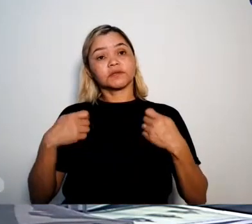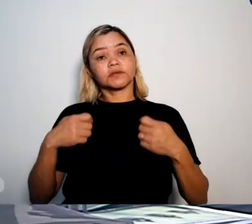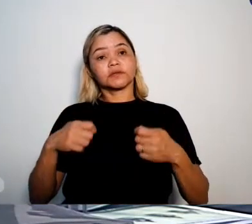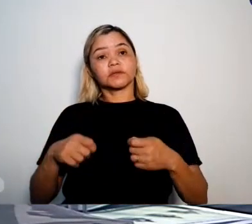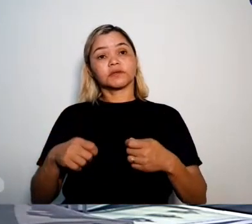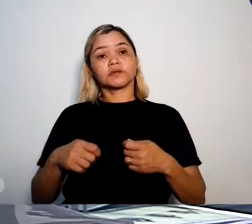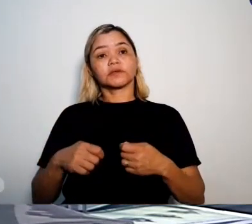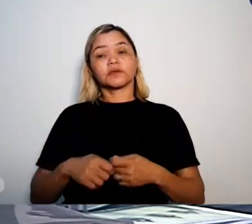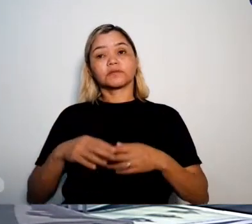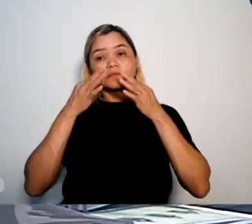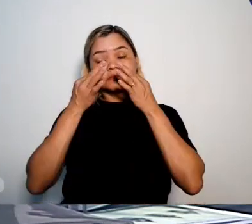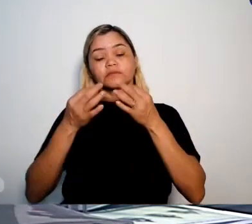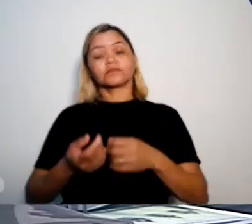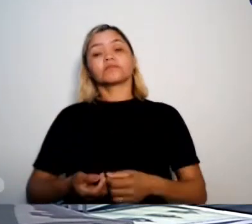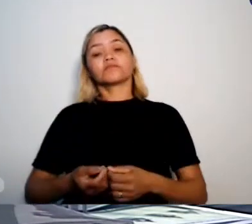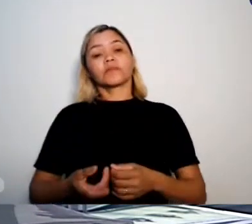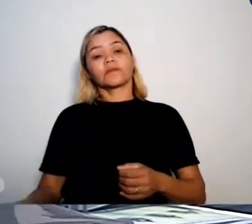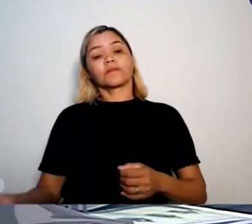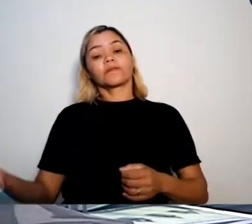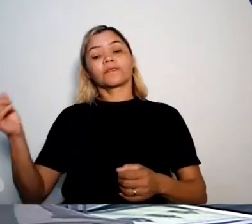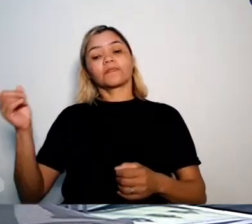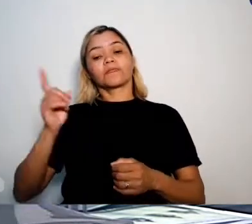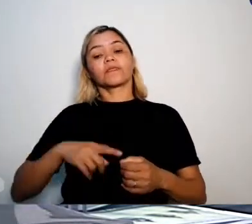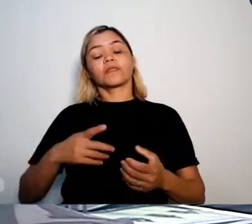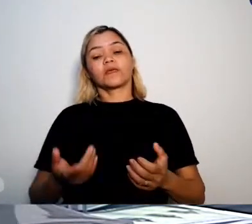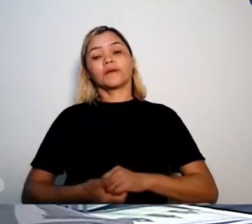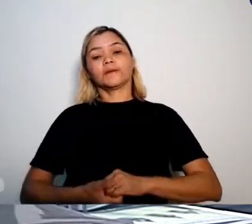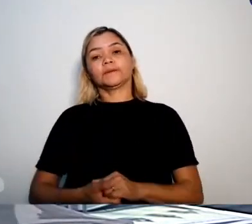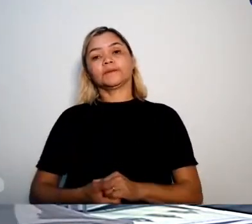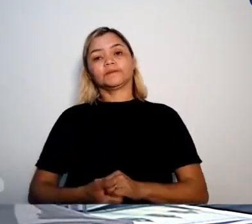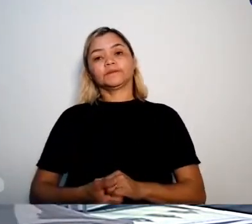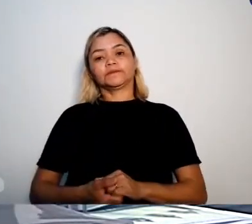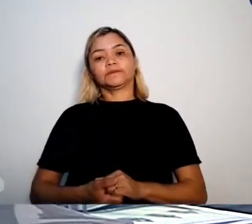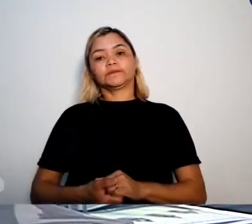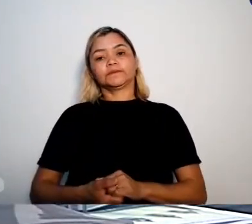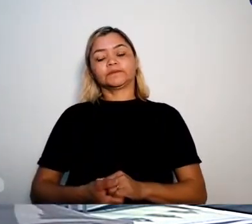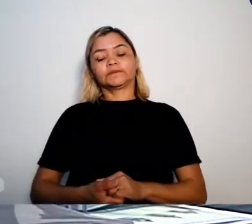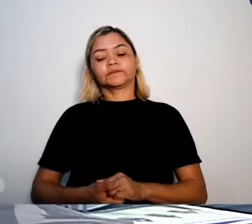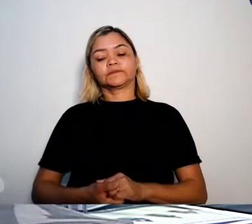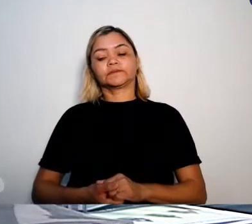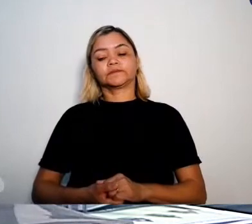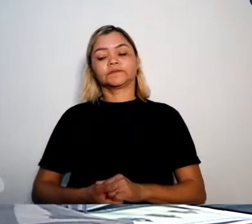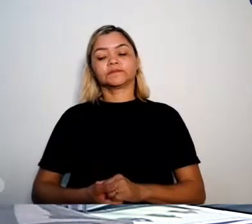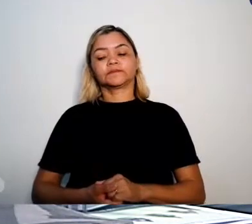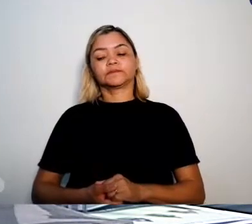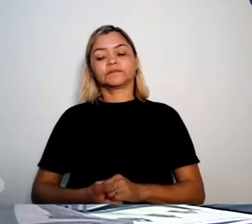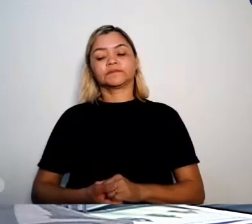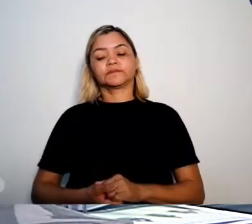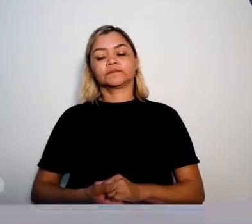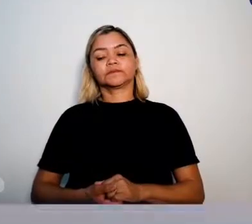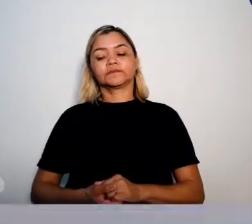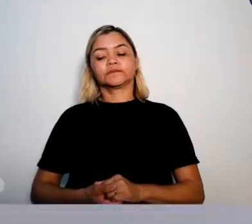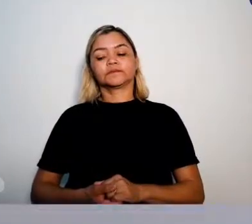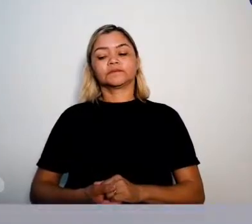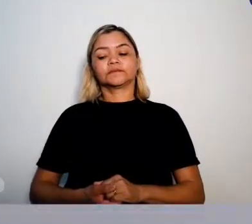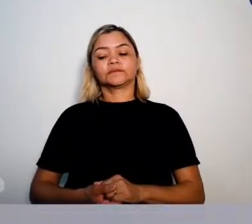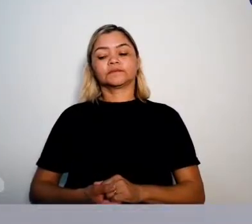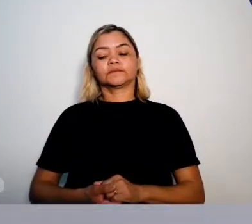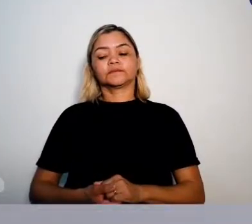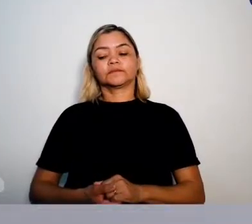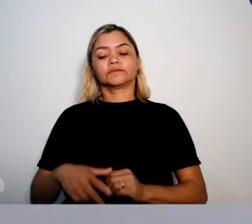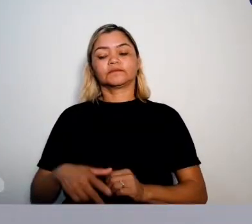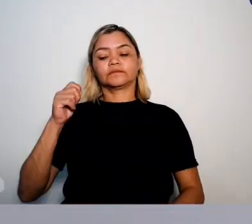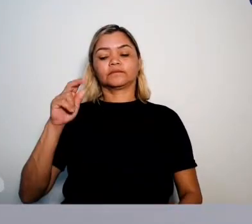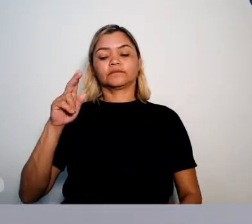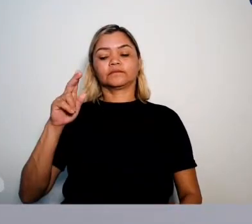retorno. Questão de ordem, presidente. Tem a palavra pela ordem, vereador Paulo Renato. Rapidamente, só pedir a vossa excelência,